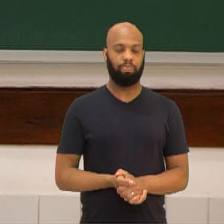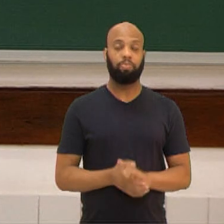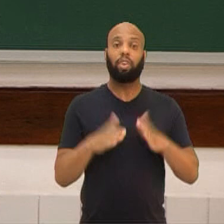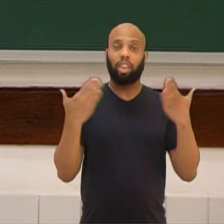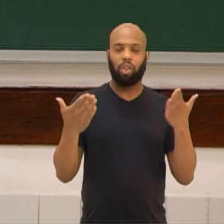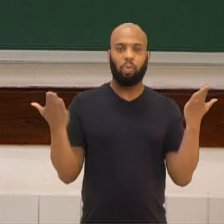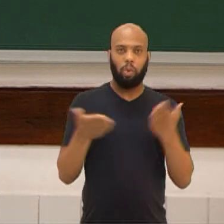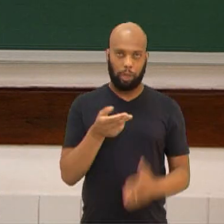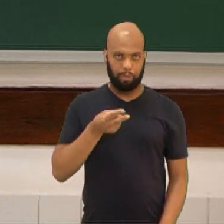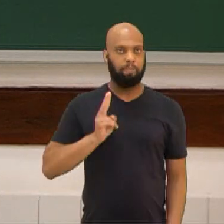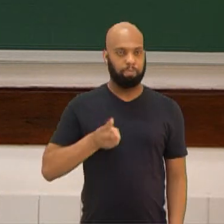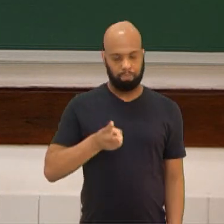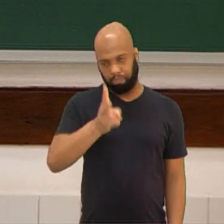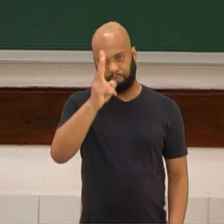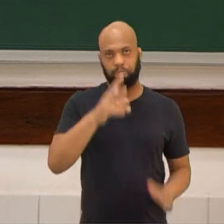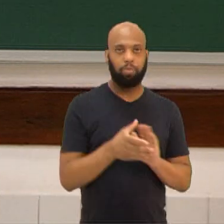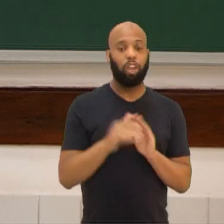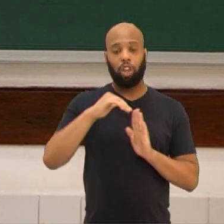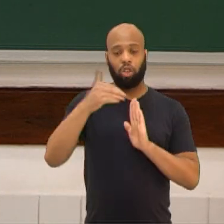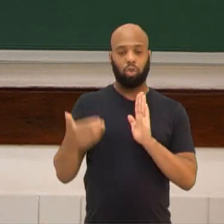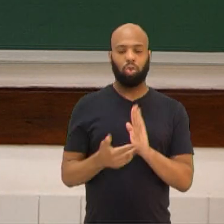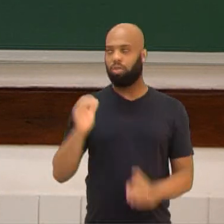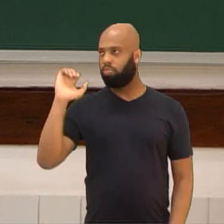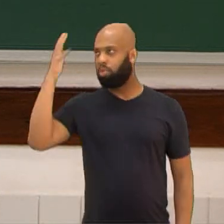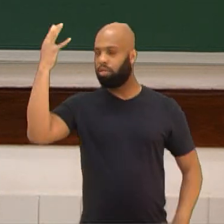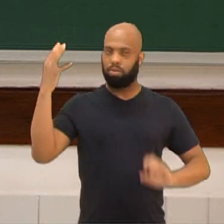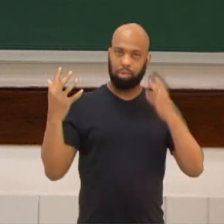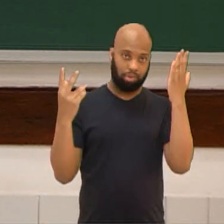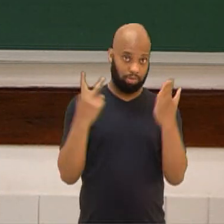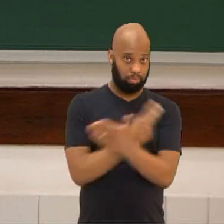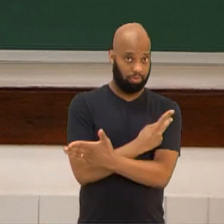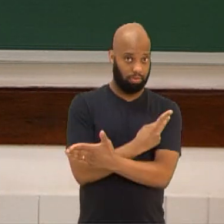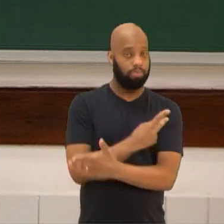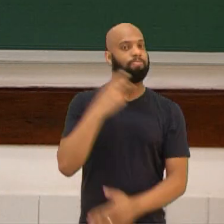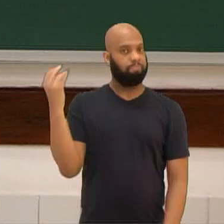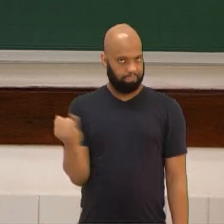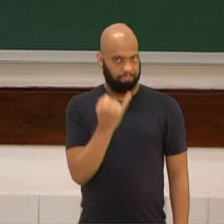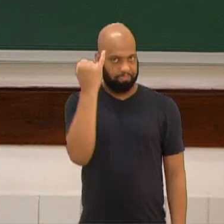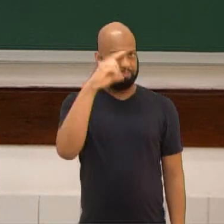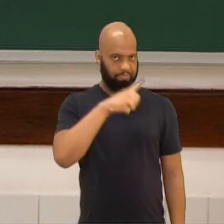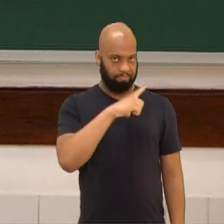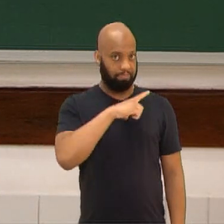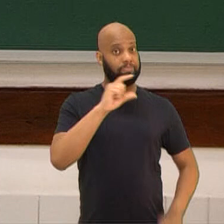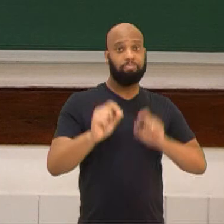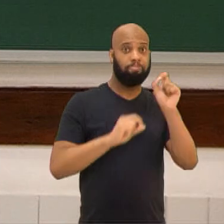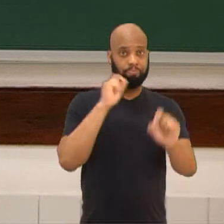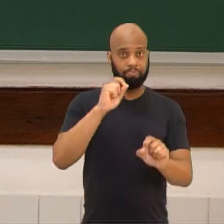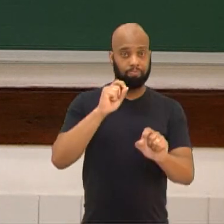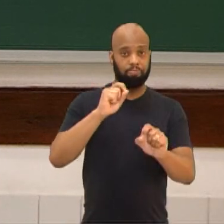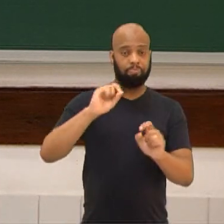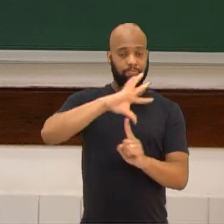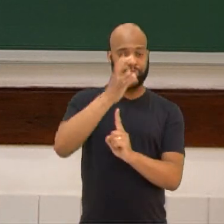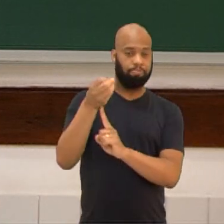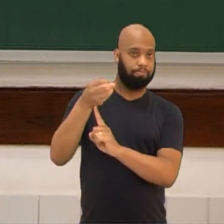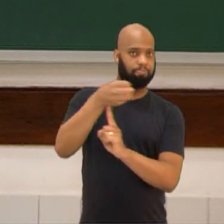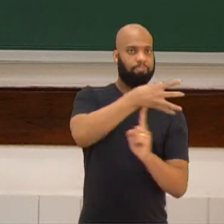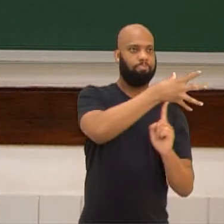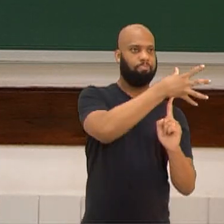Então, pessoal, continuando, todos os eventos que eu falei, eles foram bem importantes cronologicamente para a Semana de Arte